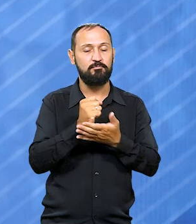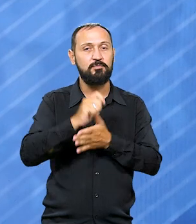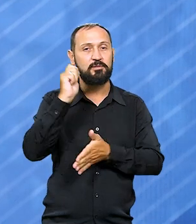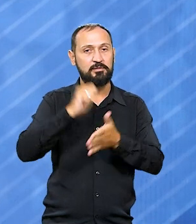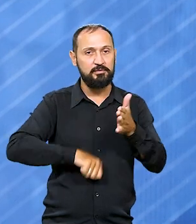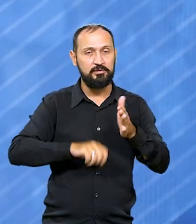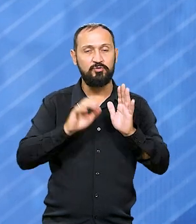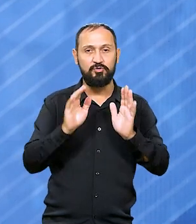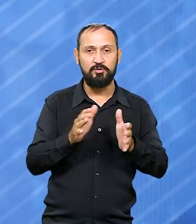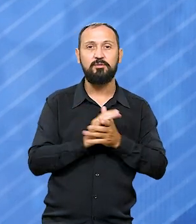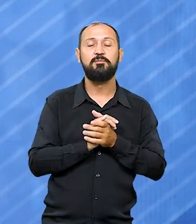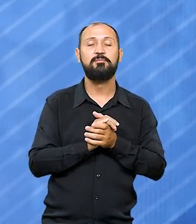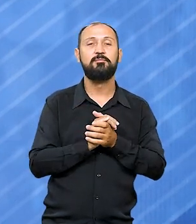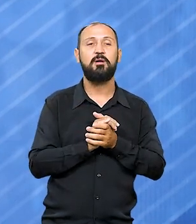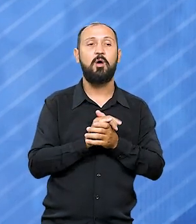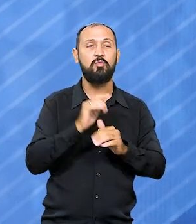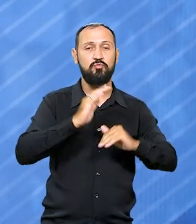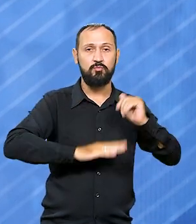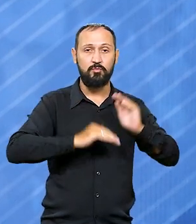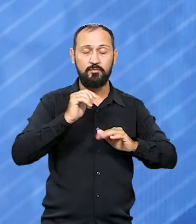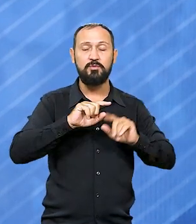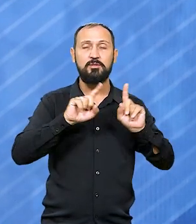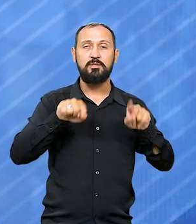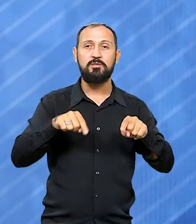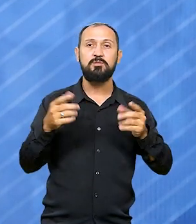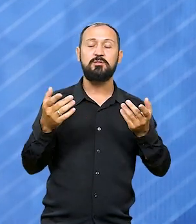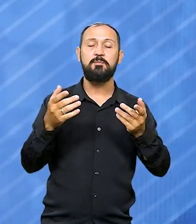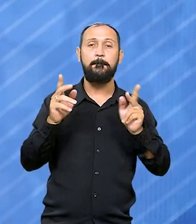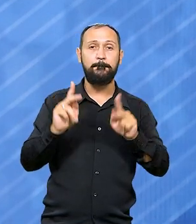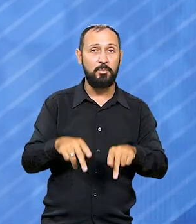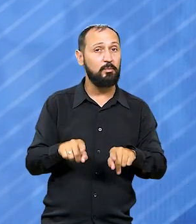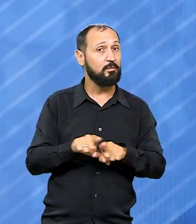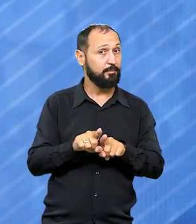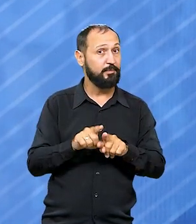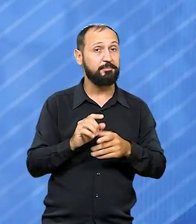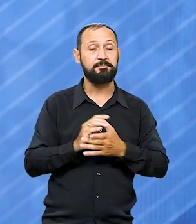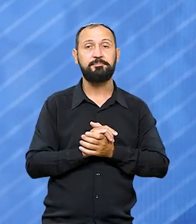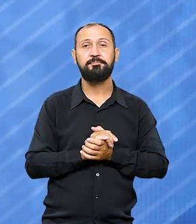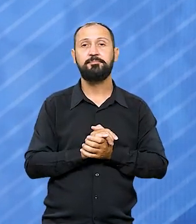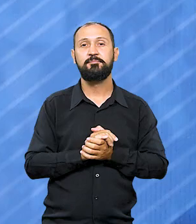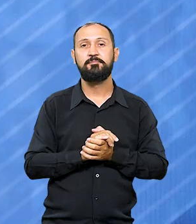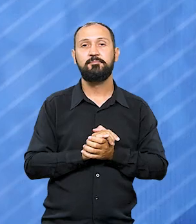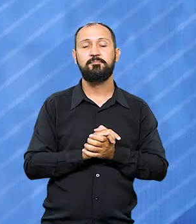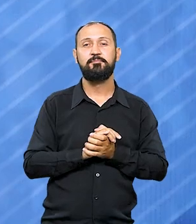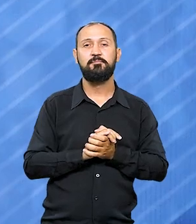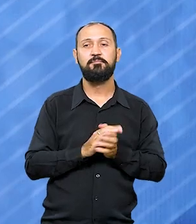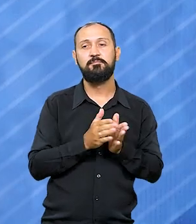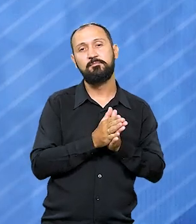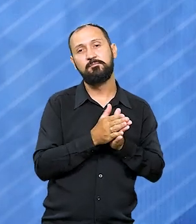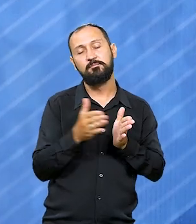aquele que é registrado com carteira assinada, aos servidores públicos também, né?